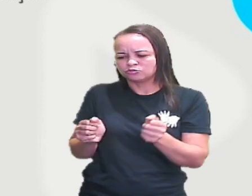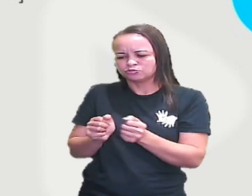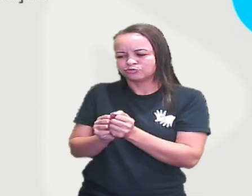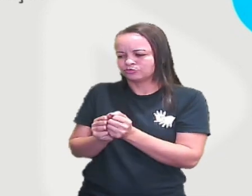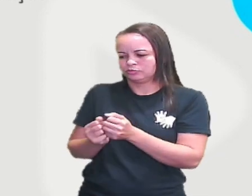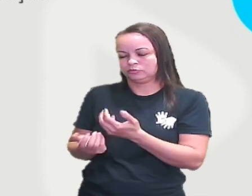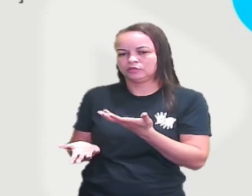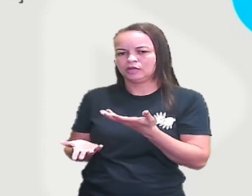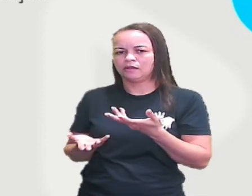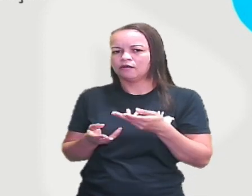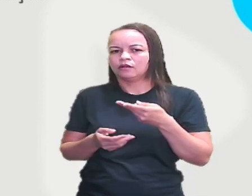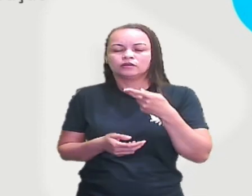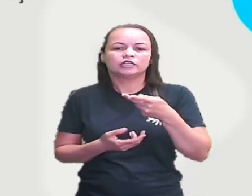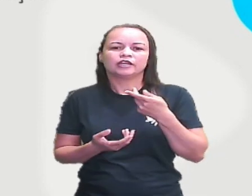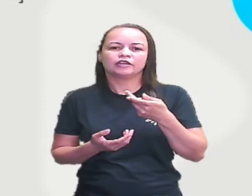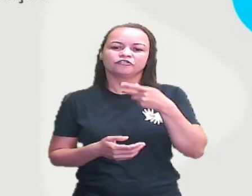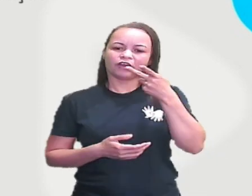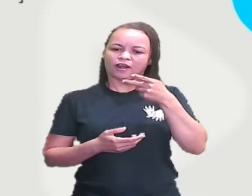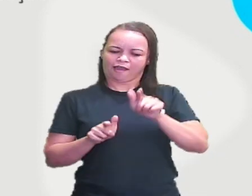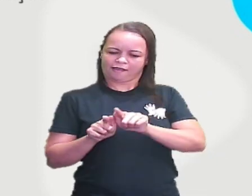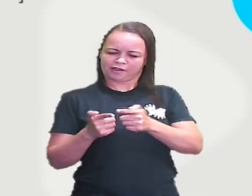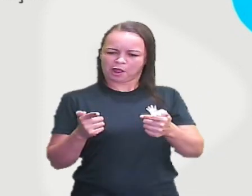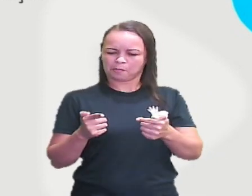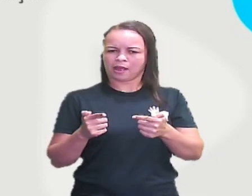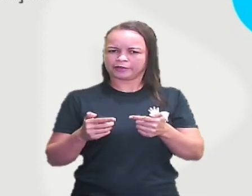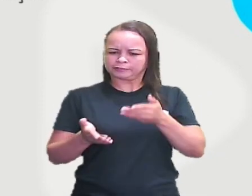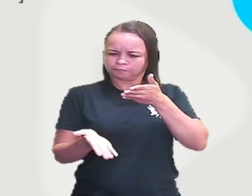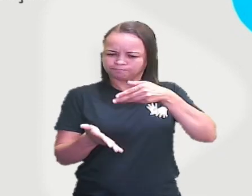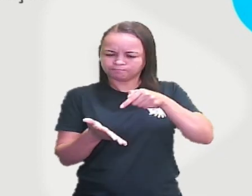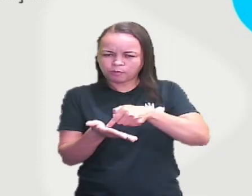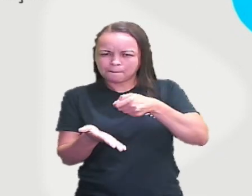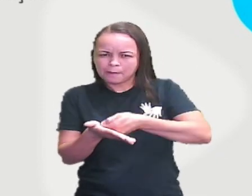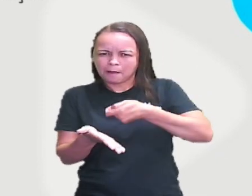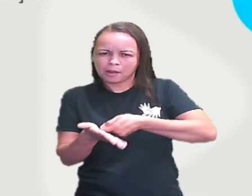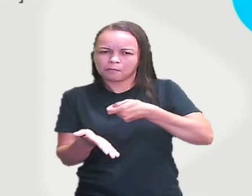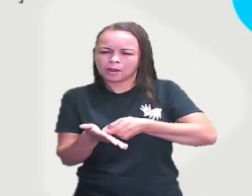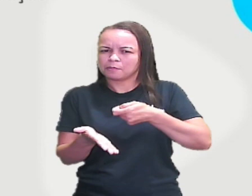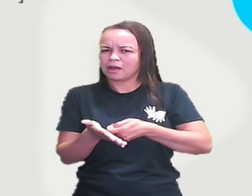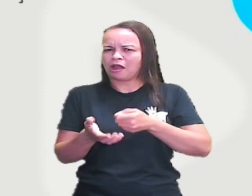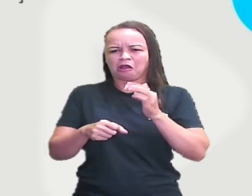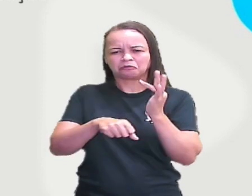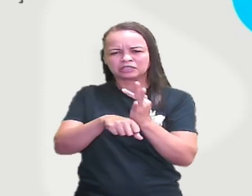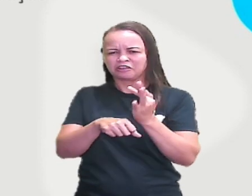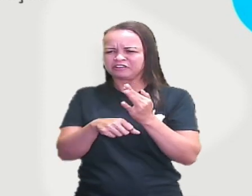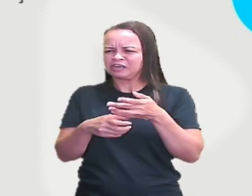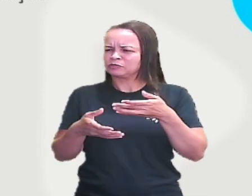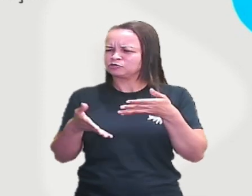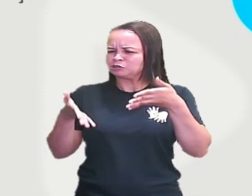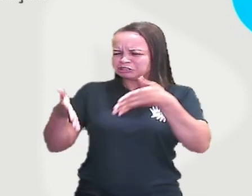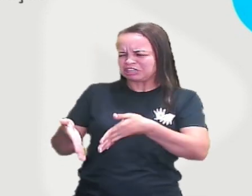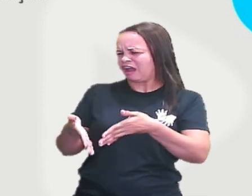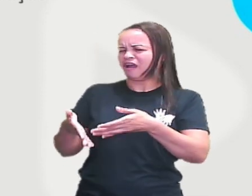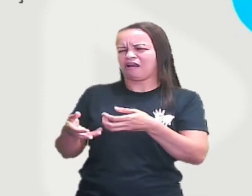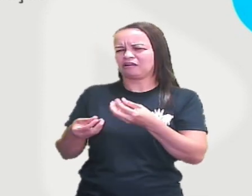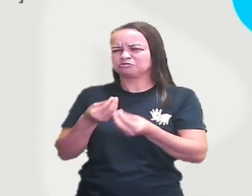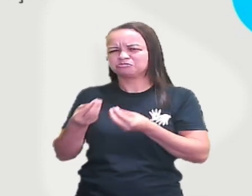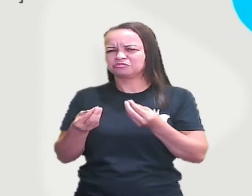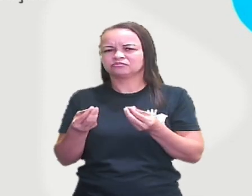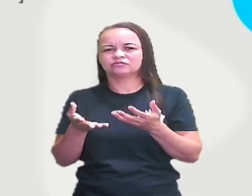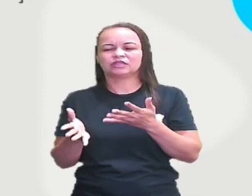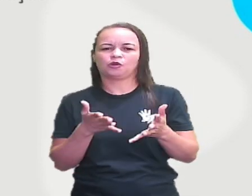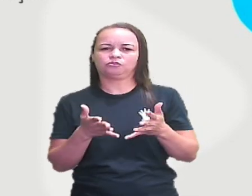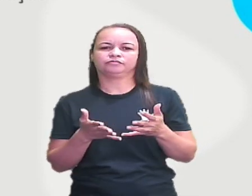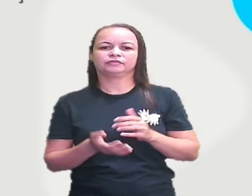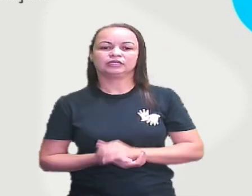e abrir a gramática para seguir aquilo ali. Fica uma coisa muito falsa, muito chata, né? Muito pesada.